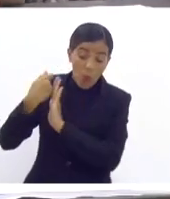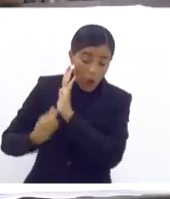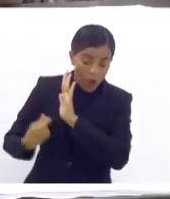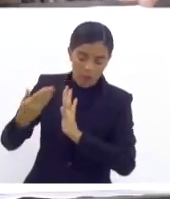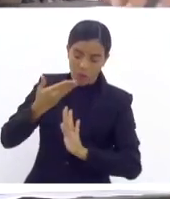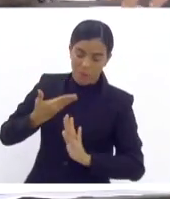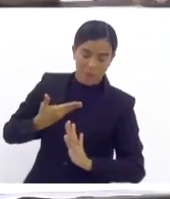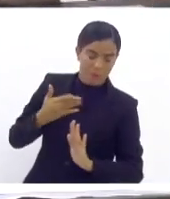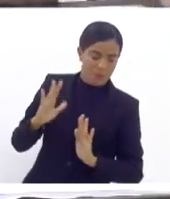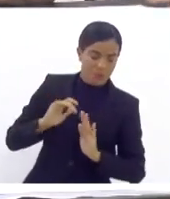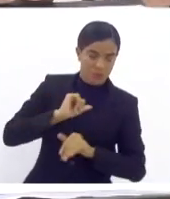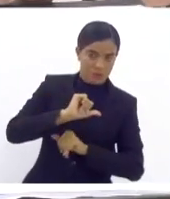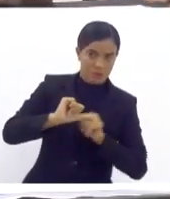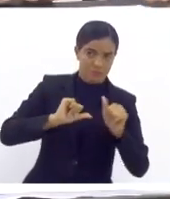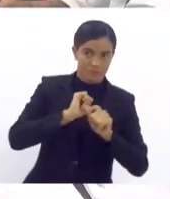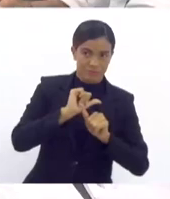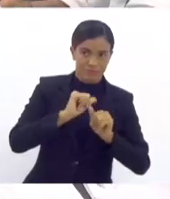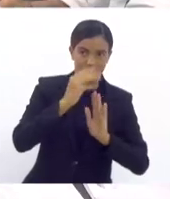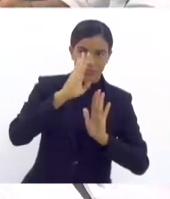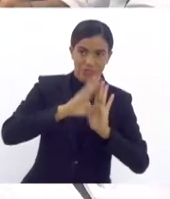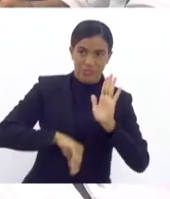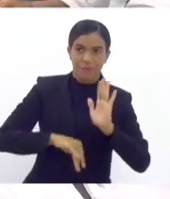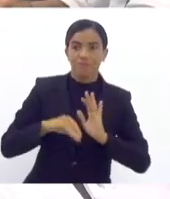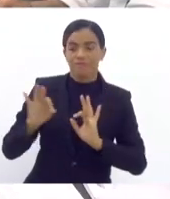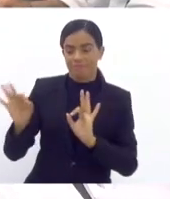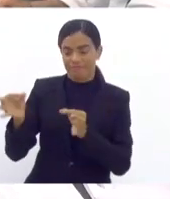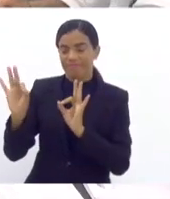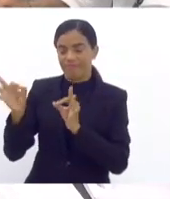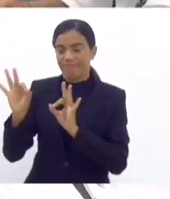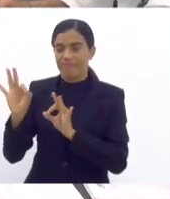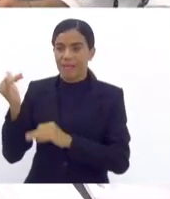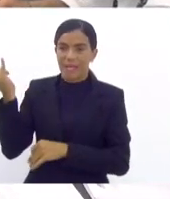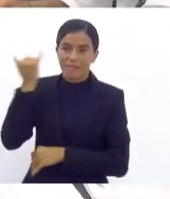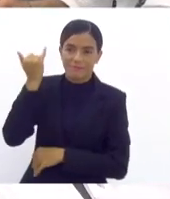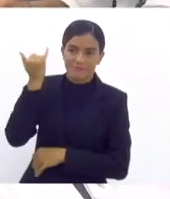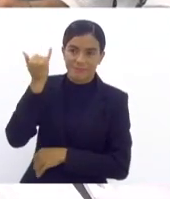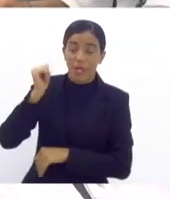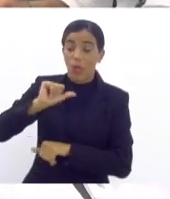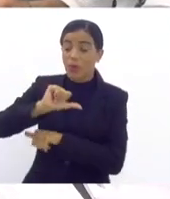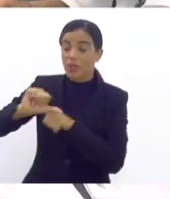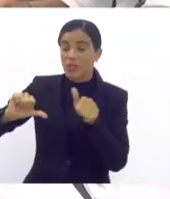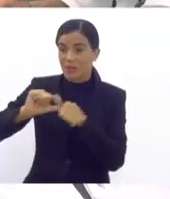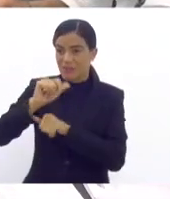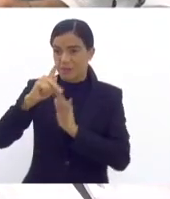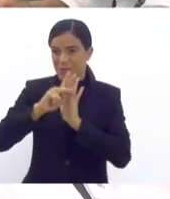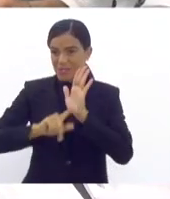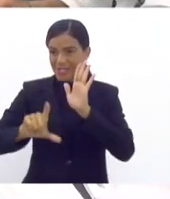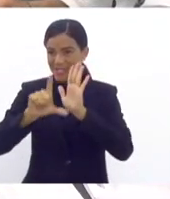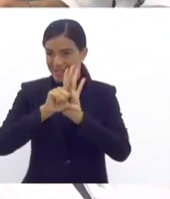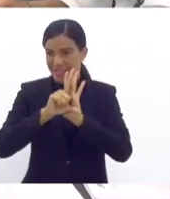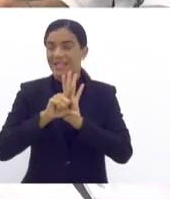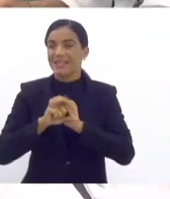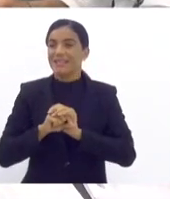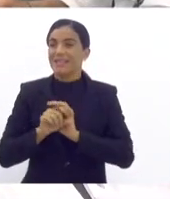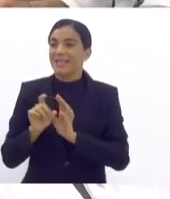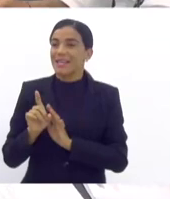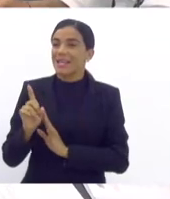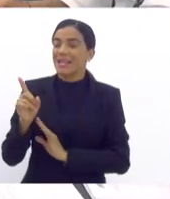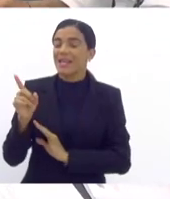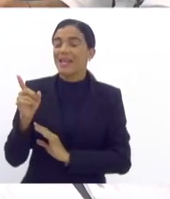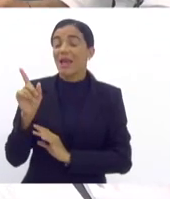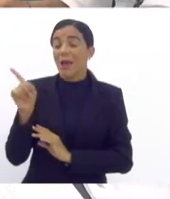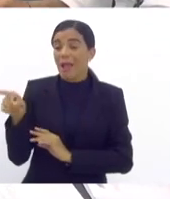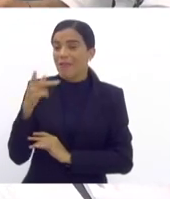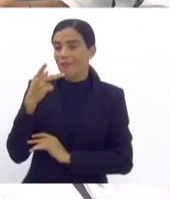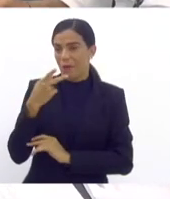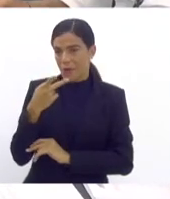ele mudou de opinião, ele vai... Ele realmente me explicou aqui... Eu transformei o projeto de lei em autorizativo. Ele havia me explicado que o